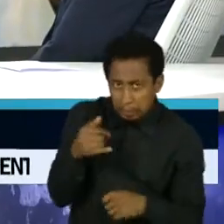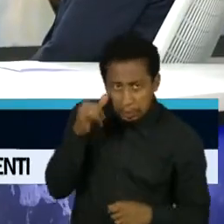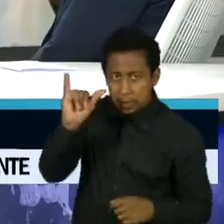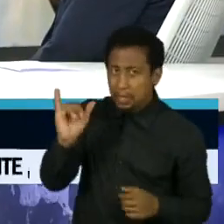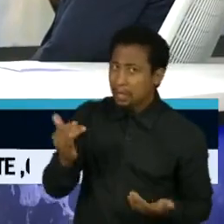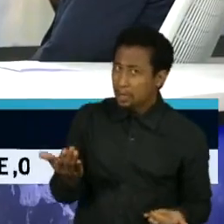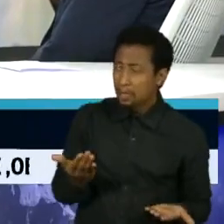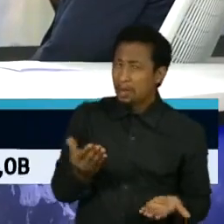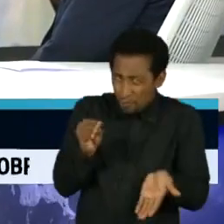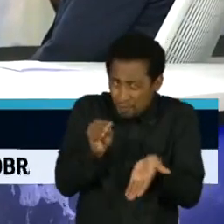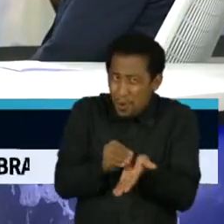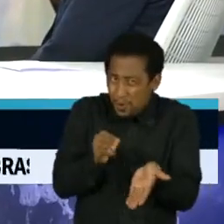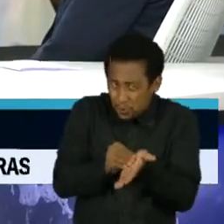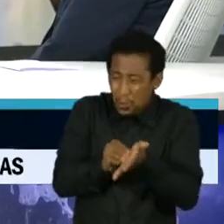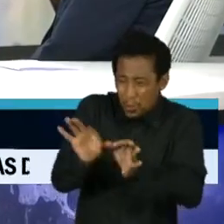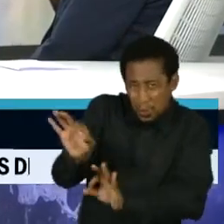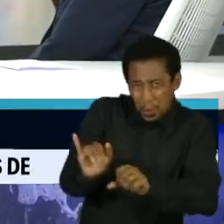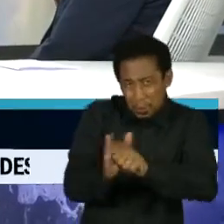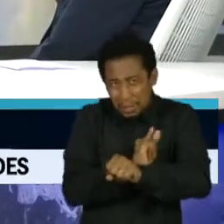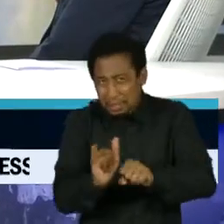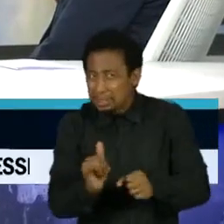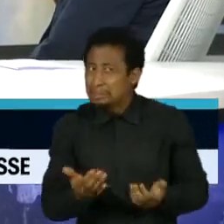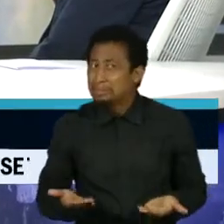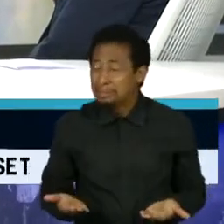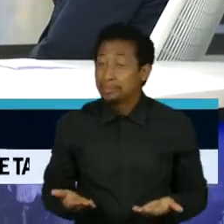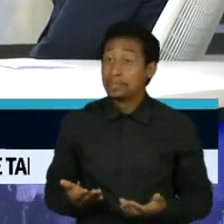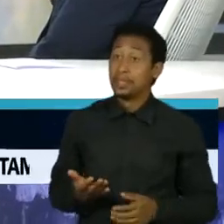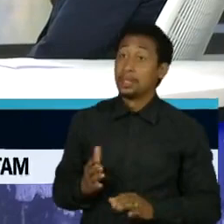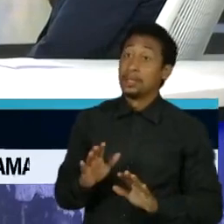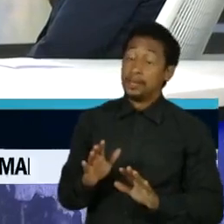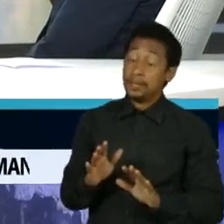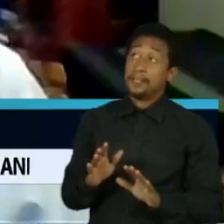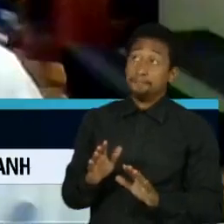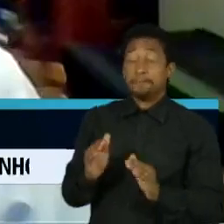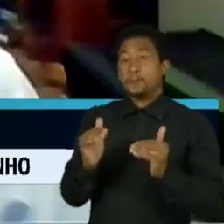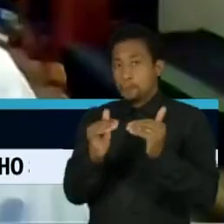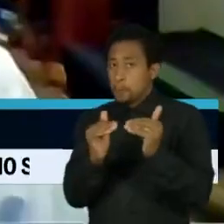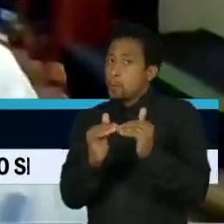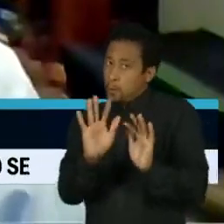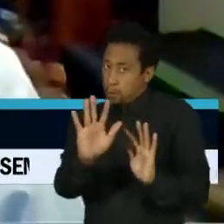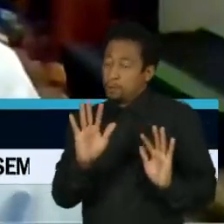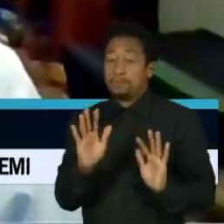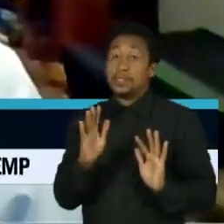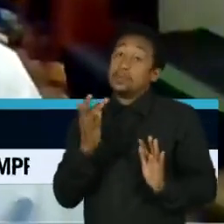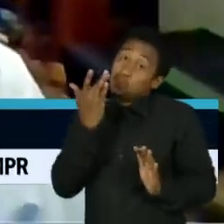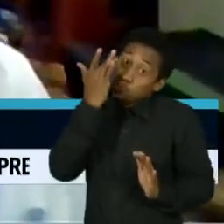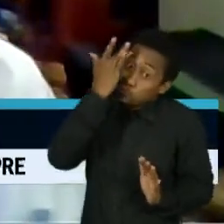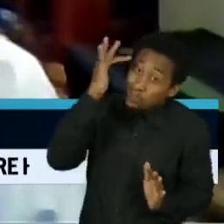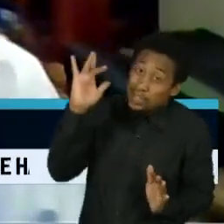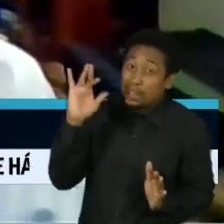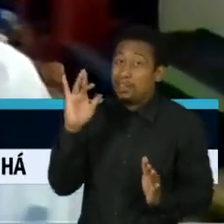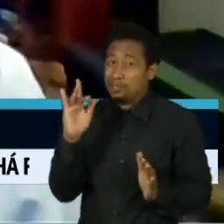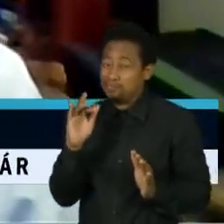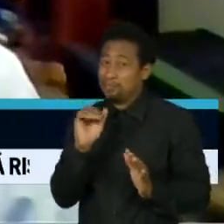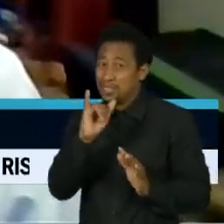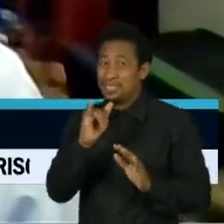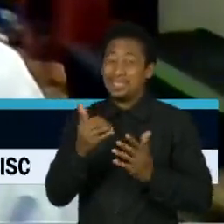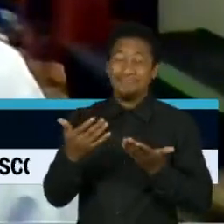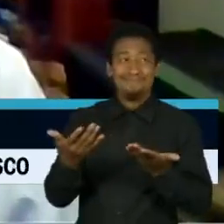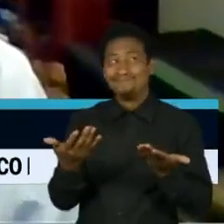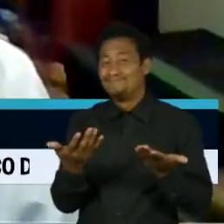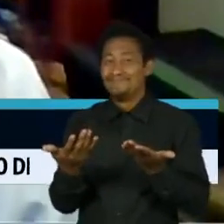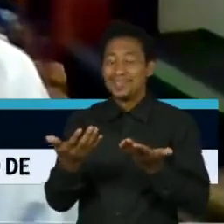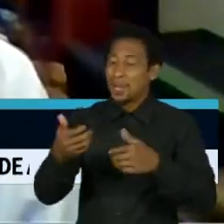Certamente, certamente. Não, não é bem que faltou, não sei se faltou análise de risco, porque eu não conheci, não conheço os